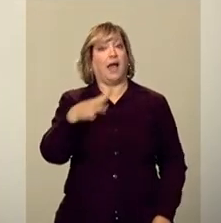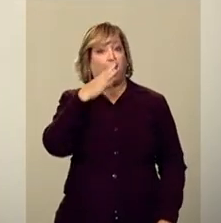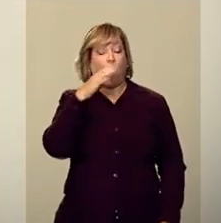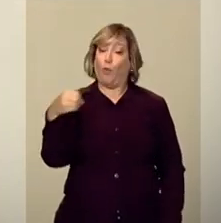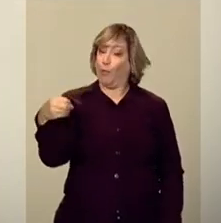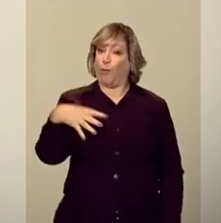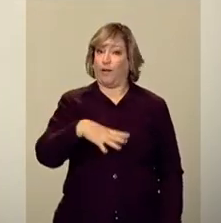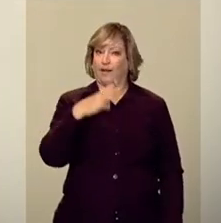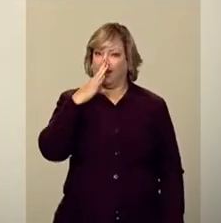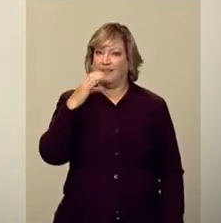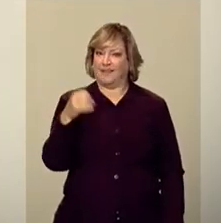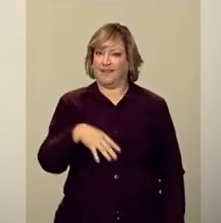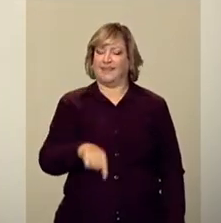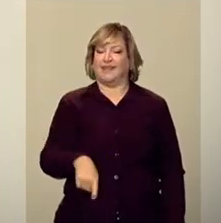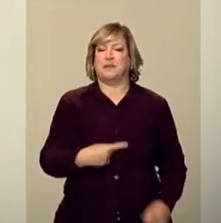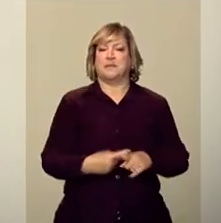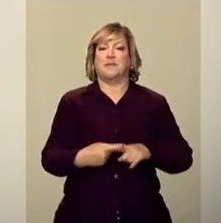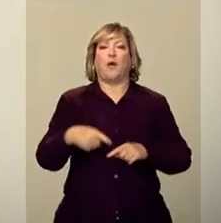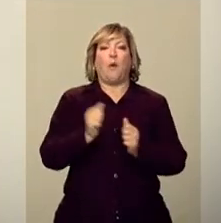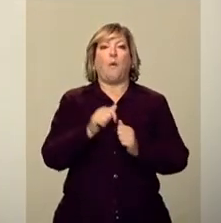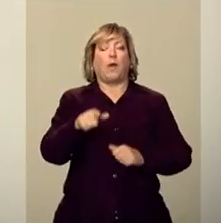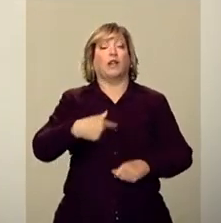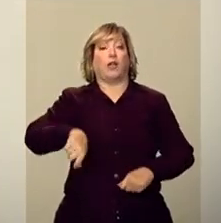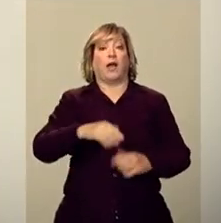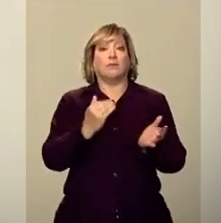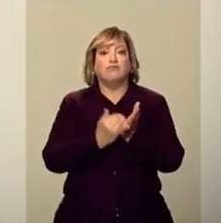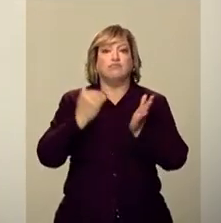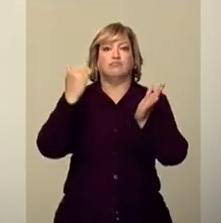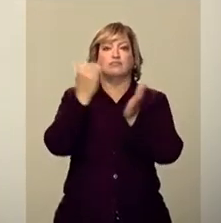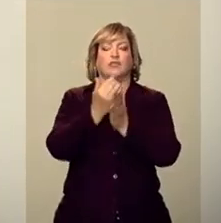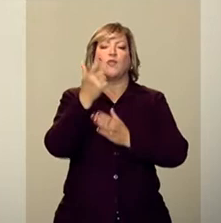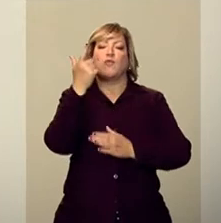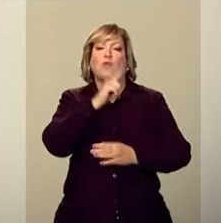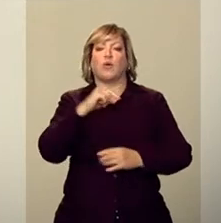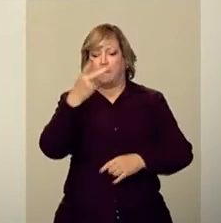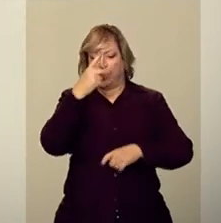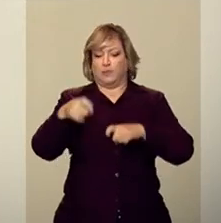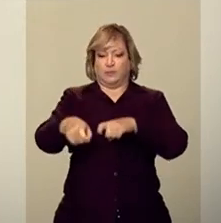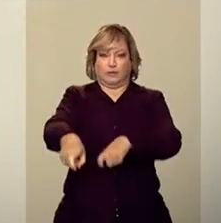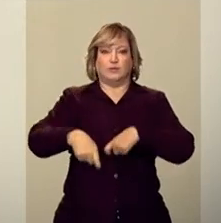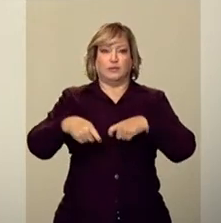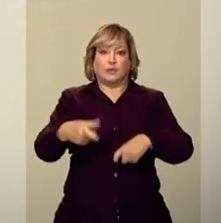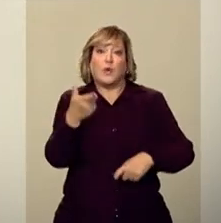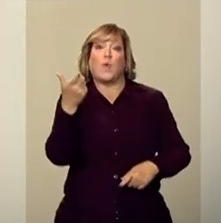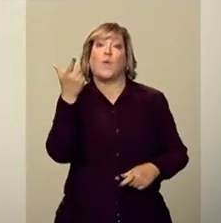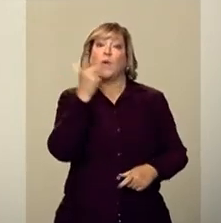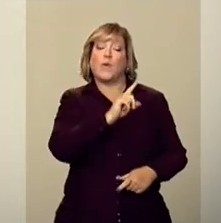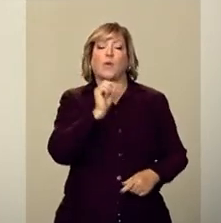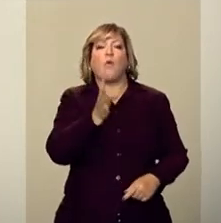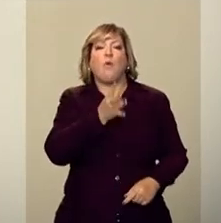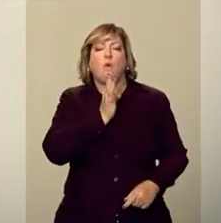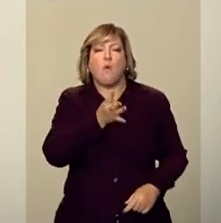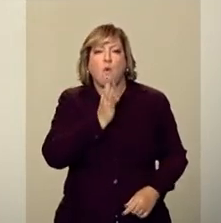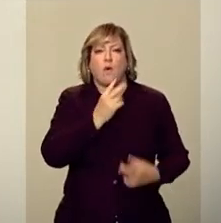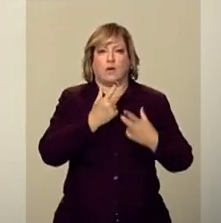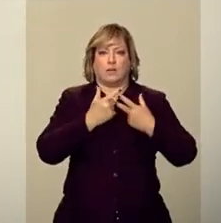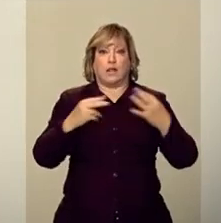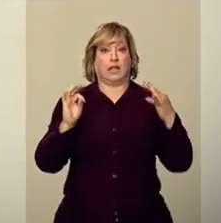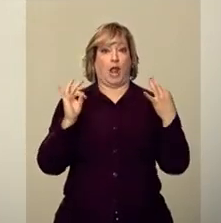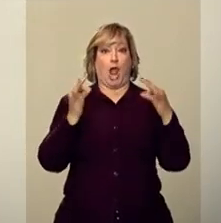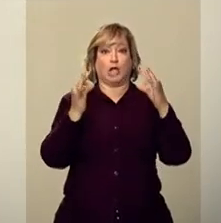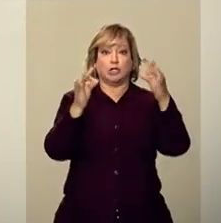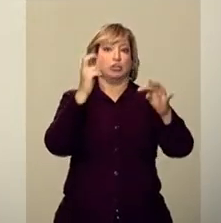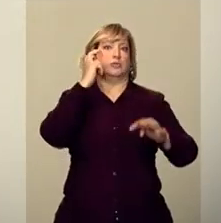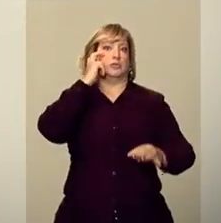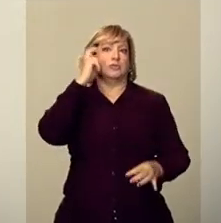Luciano com ela nós vamos o acesso dos agricultores do nosso país ao conhecimento e a tecnologia